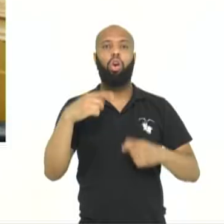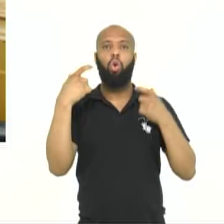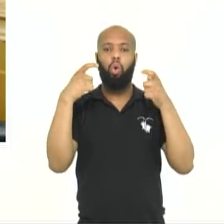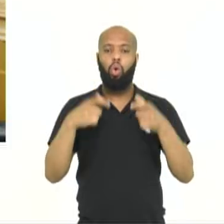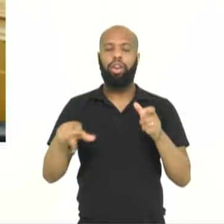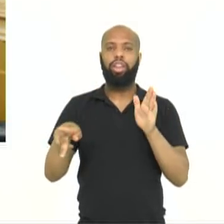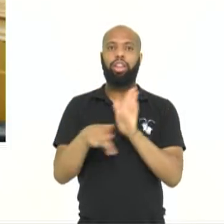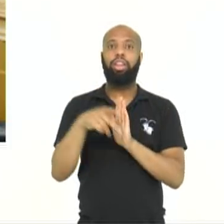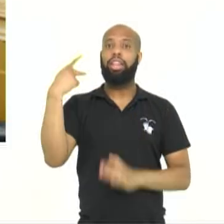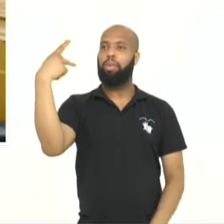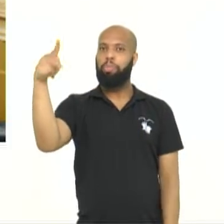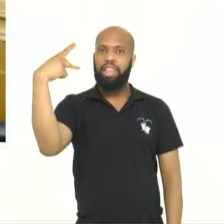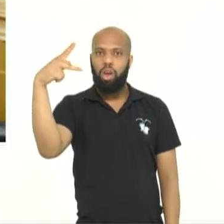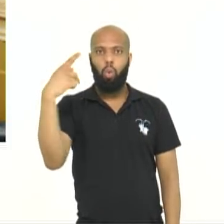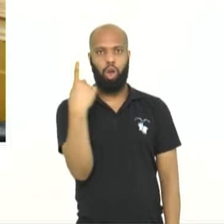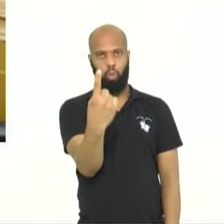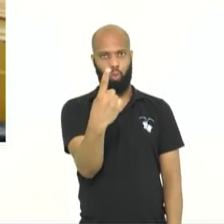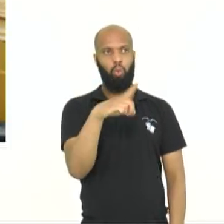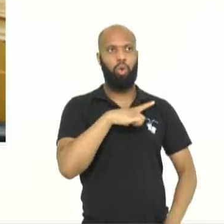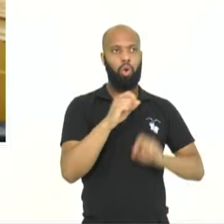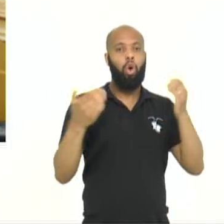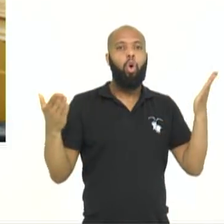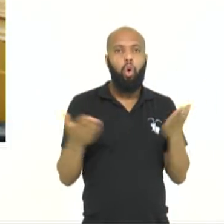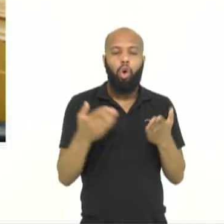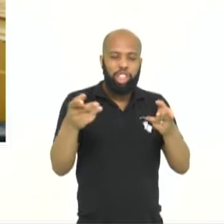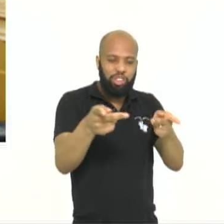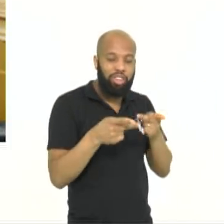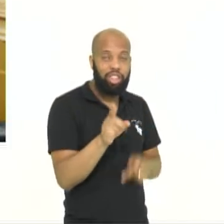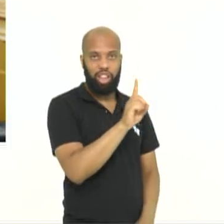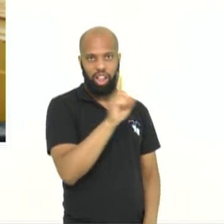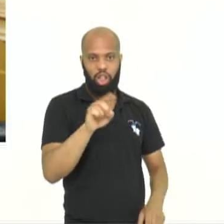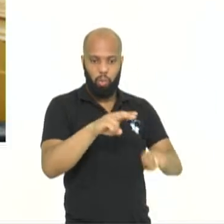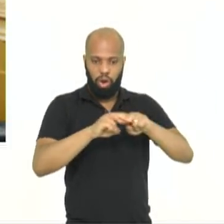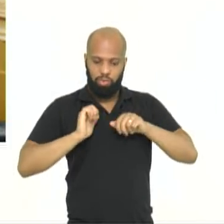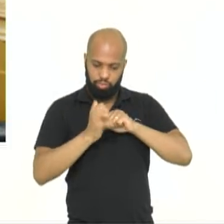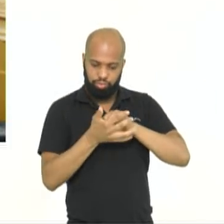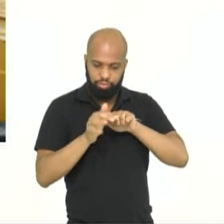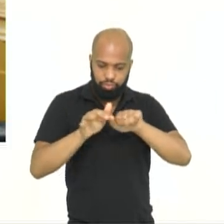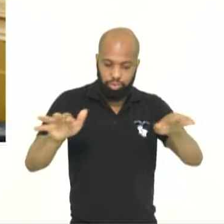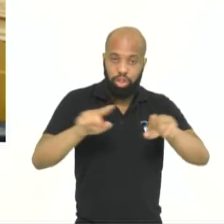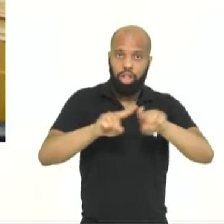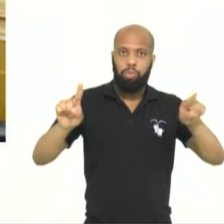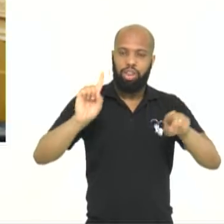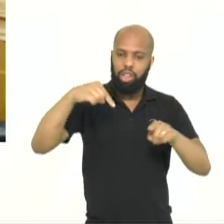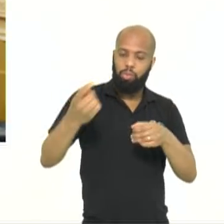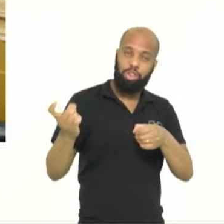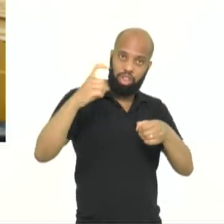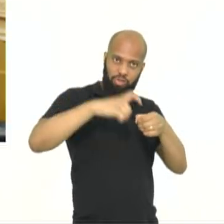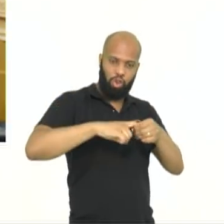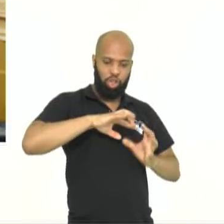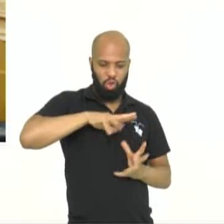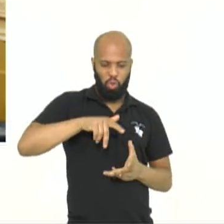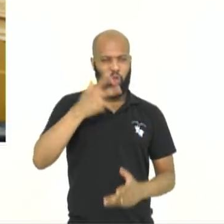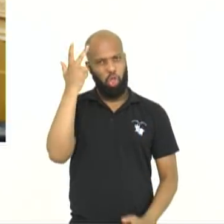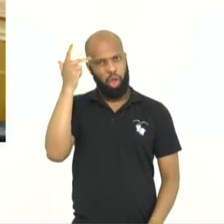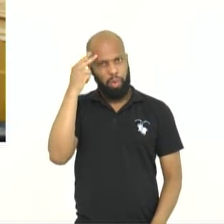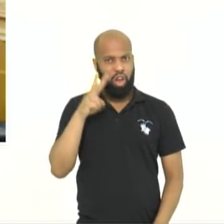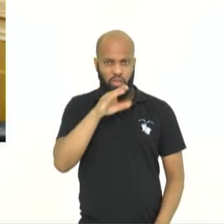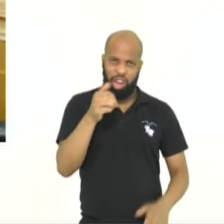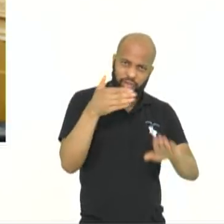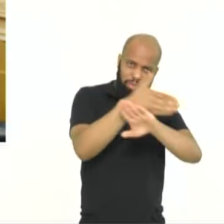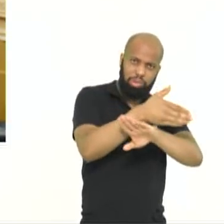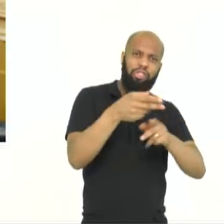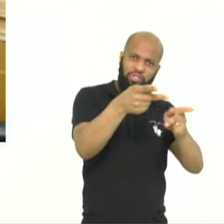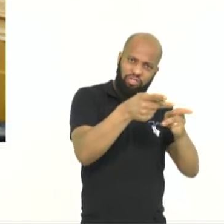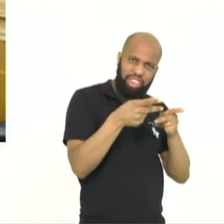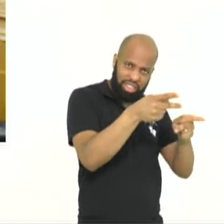1. Hoje, devido à pandemia, não é permitido as visitas, mas assim que o mundo retorne à normalidade, vão visitar lá. É um